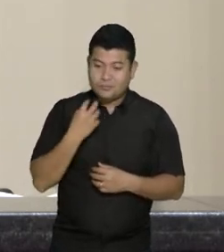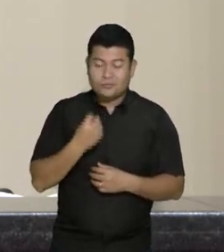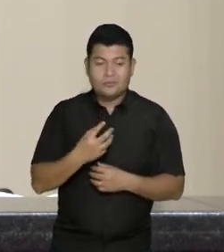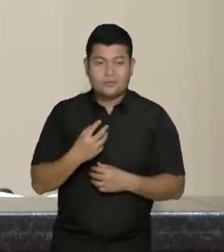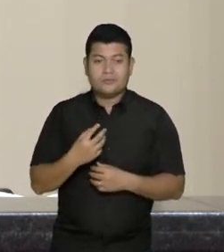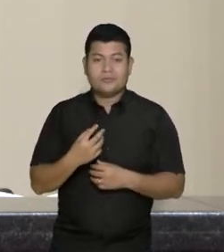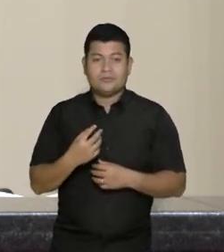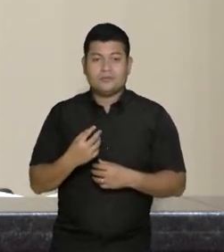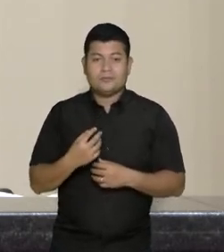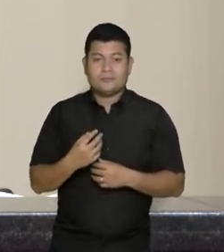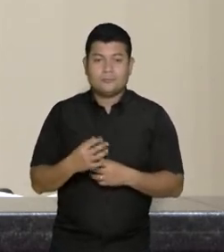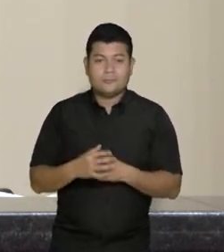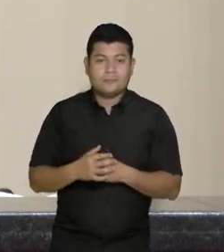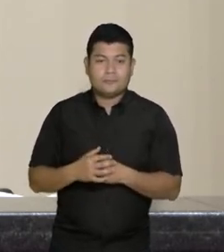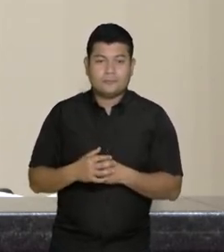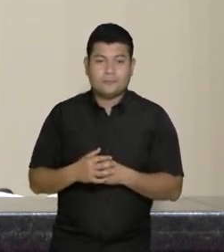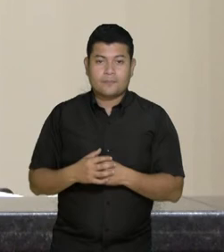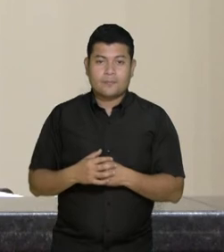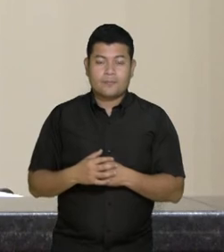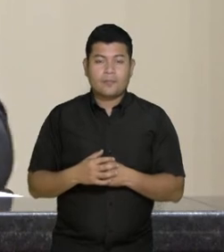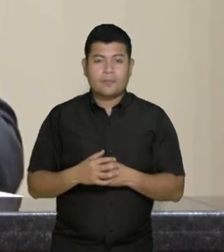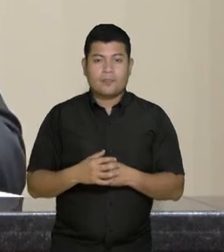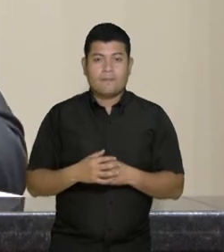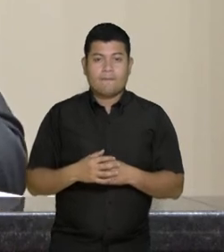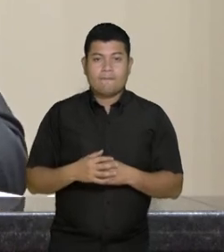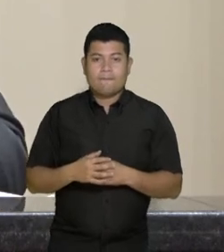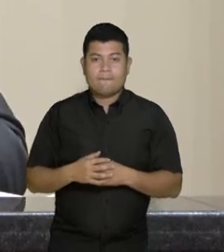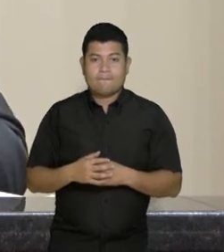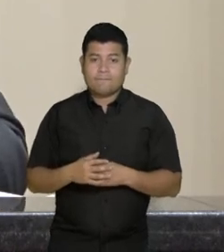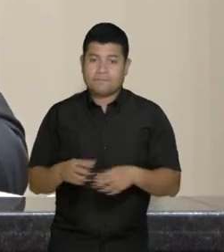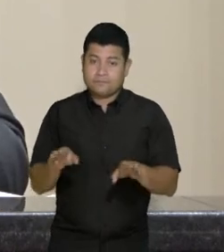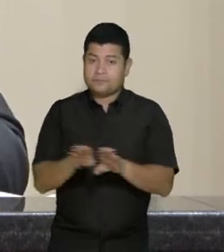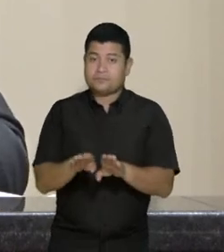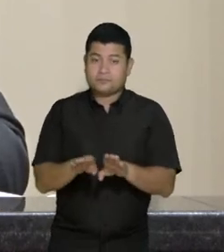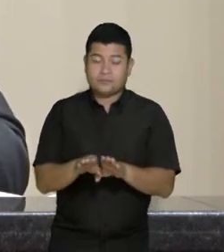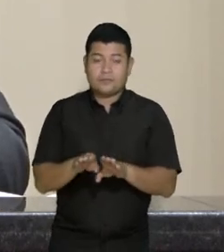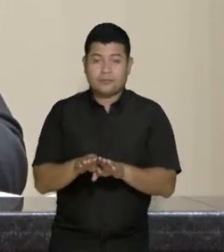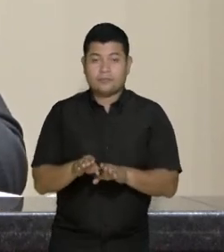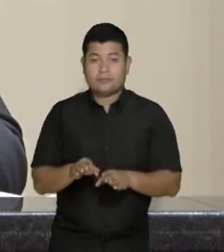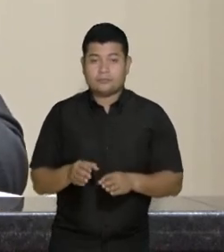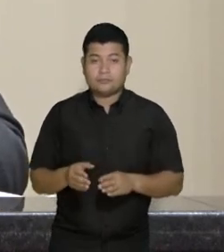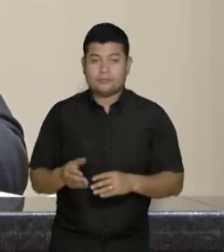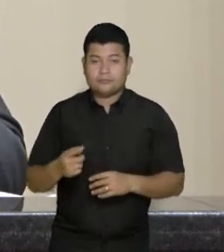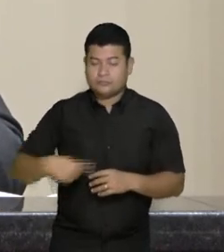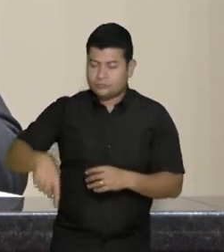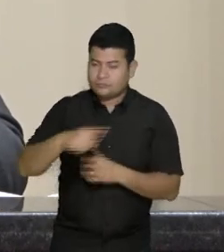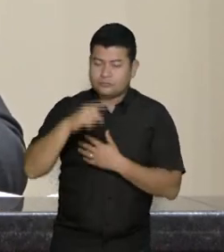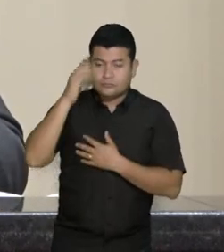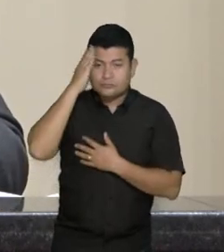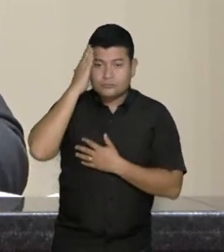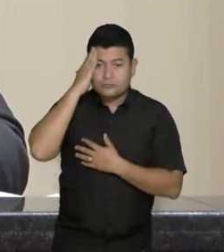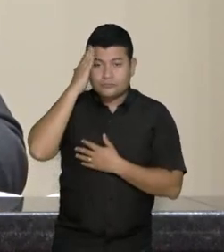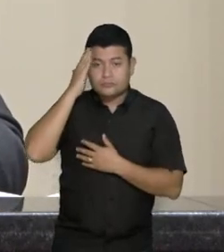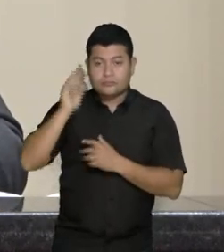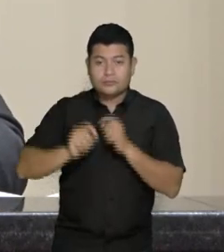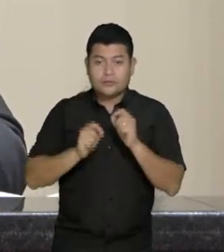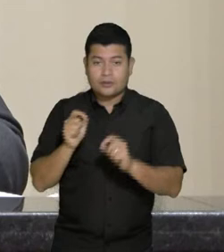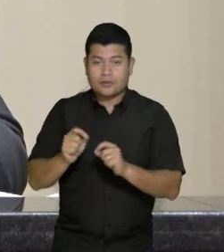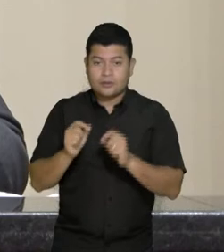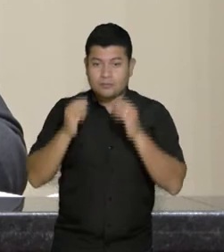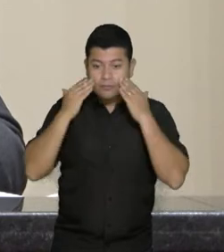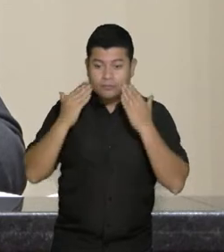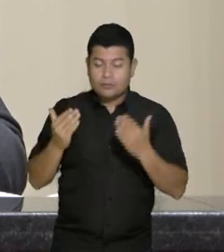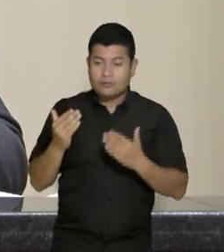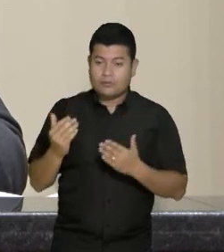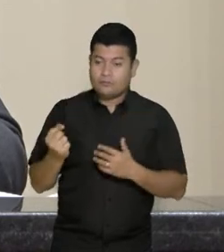e muito boa a programação. Além, prefeito, de nós sabemos mostrar a força